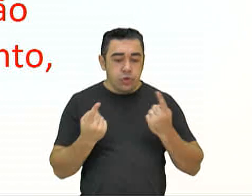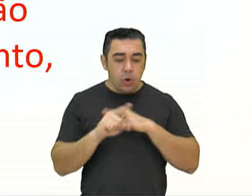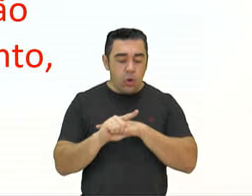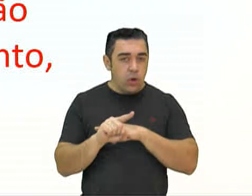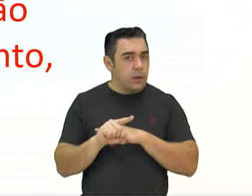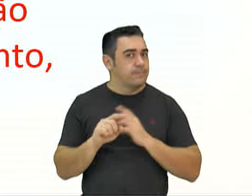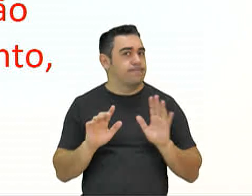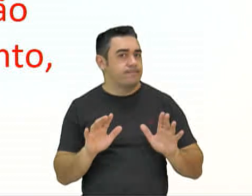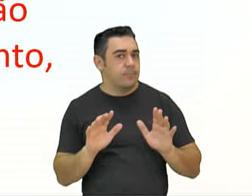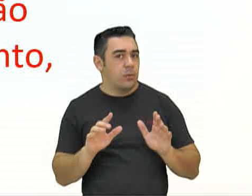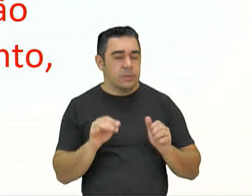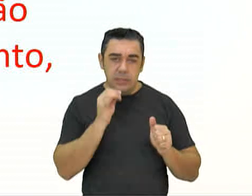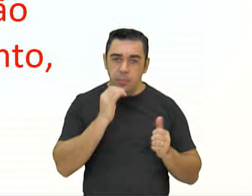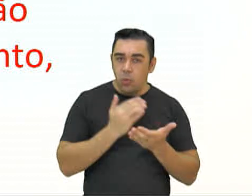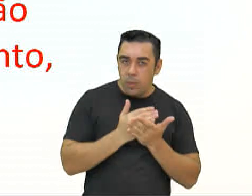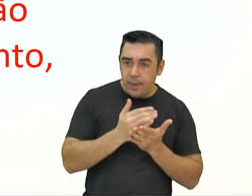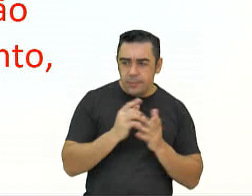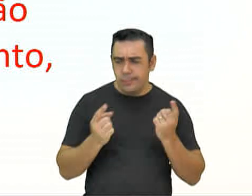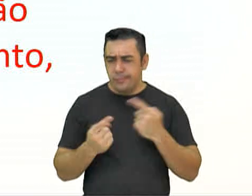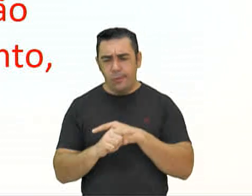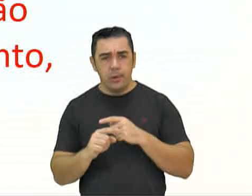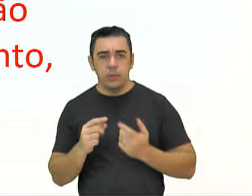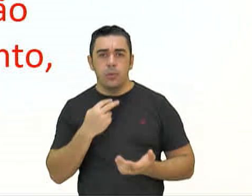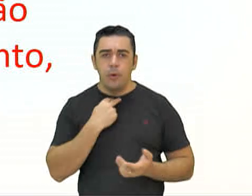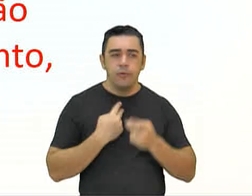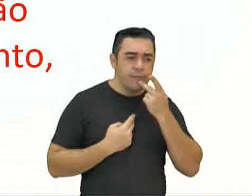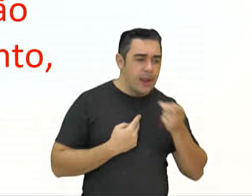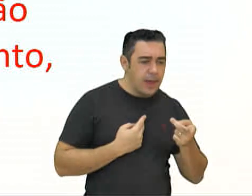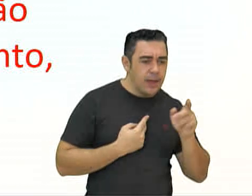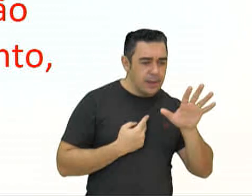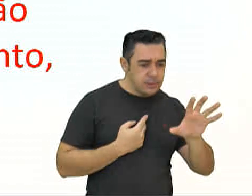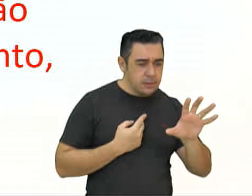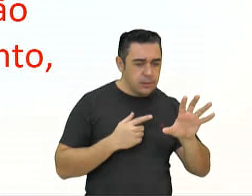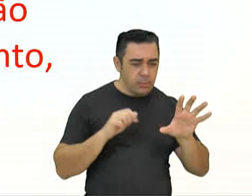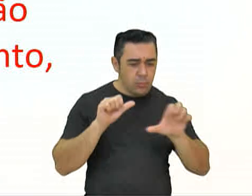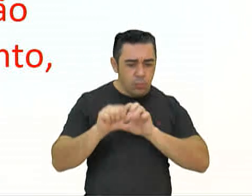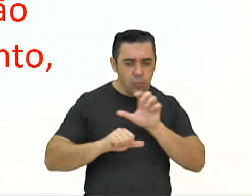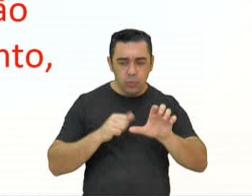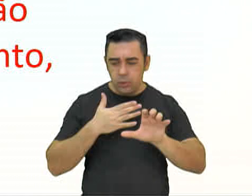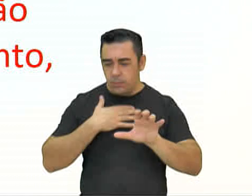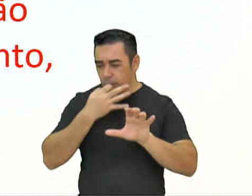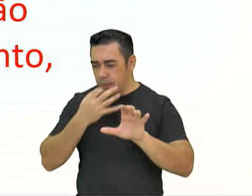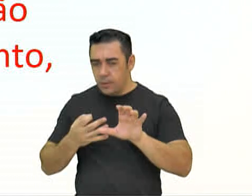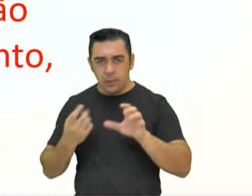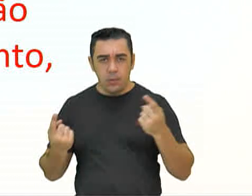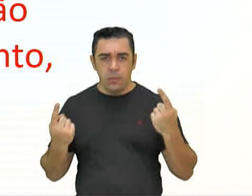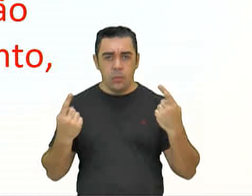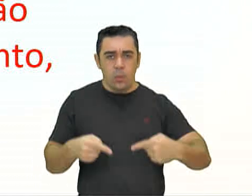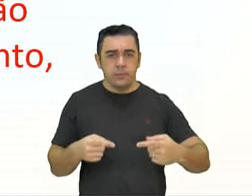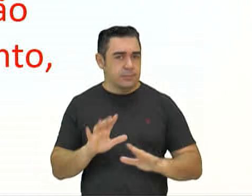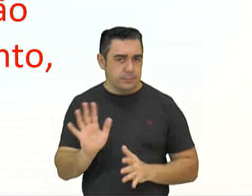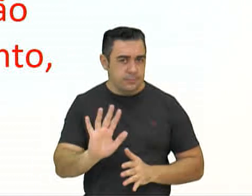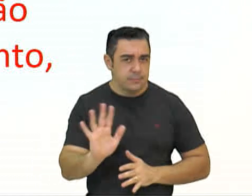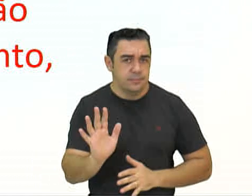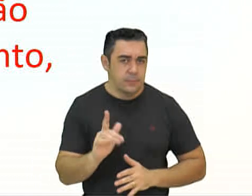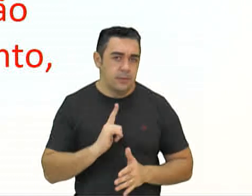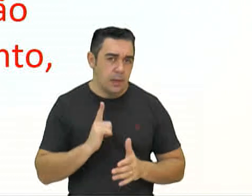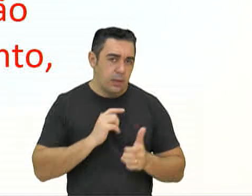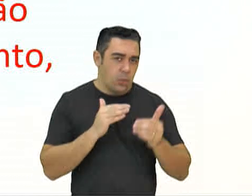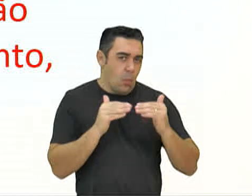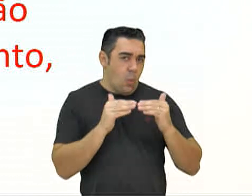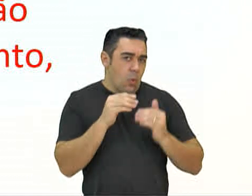coloca pontos contraditórios aí no que você está dizendo, né, você não pode dizer algo e depois você mesmo ir contra aquilo que você disse anteriormente,